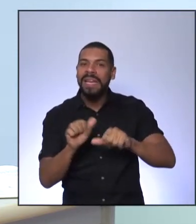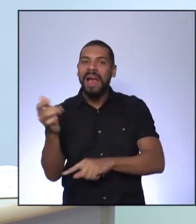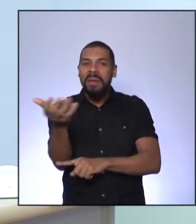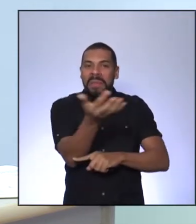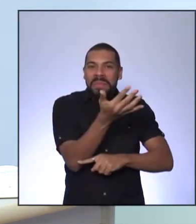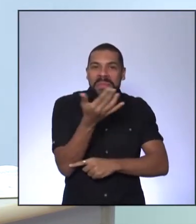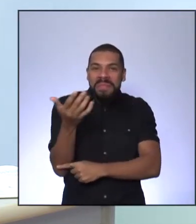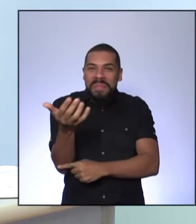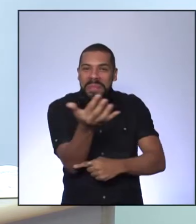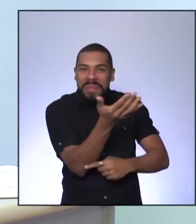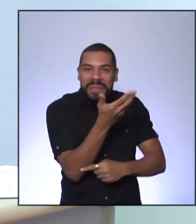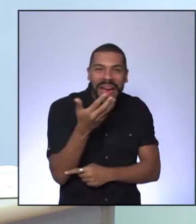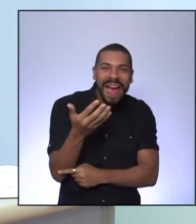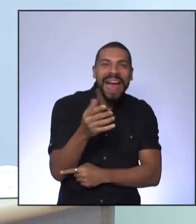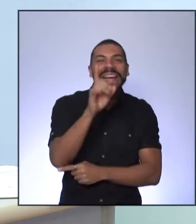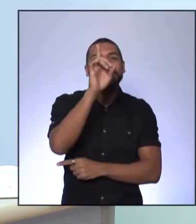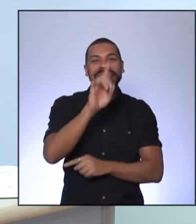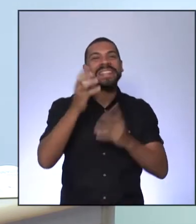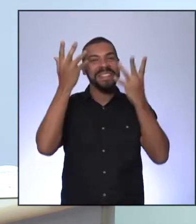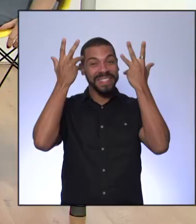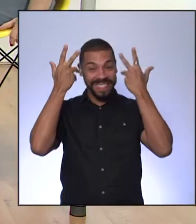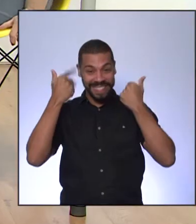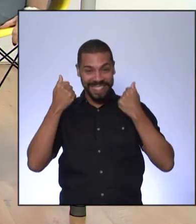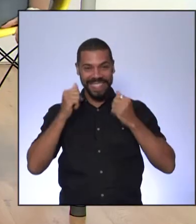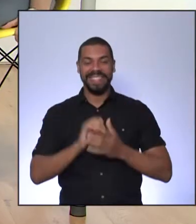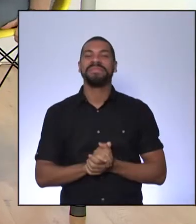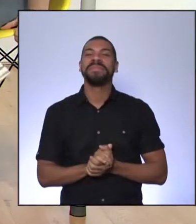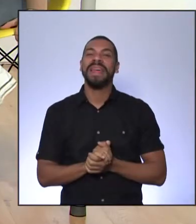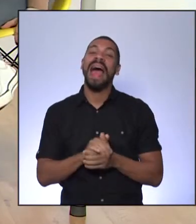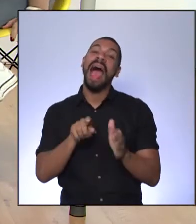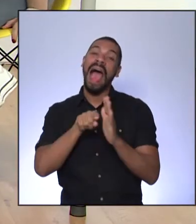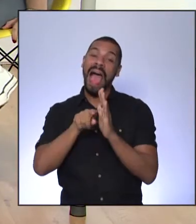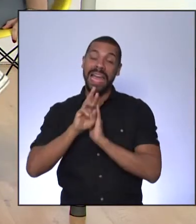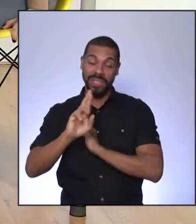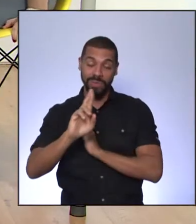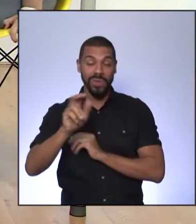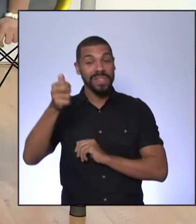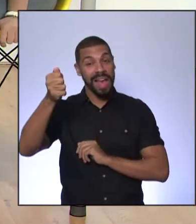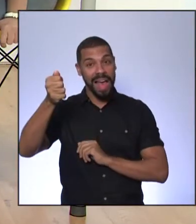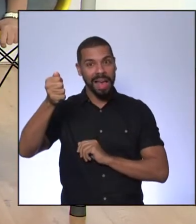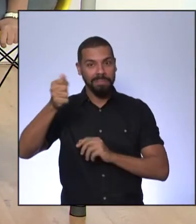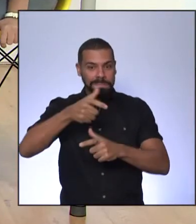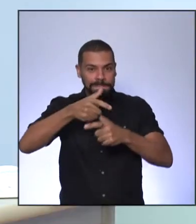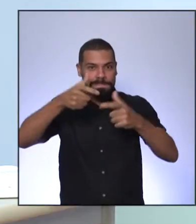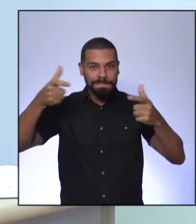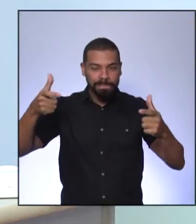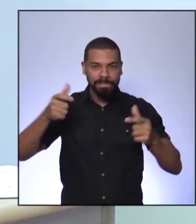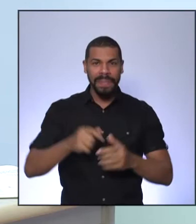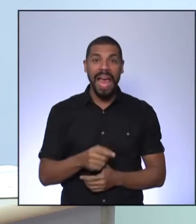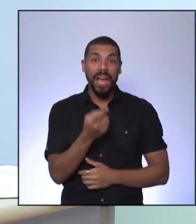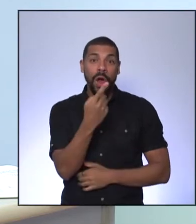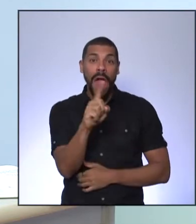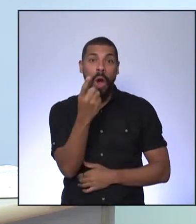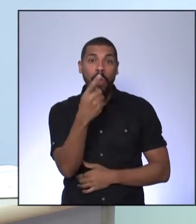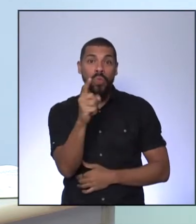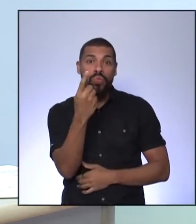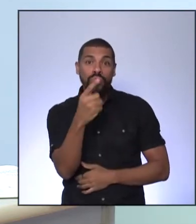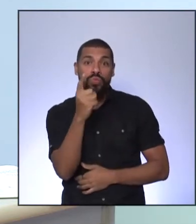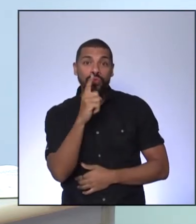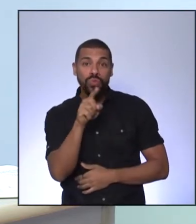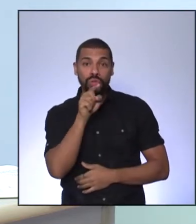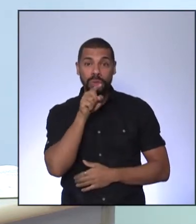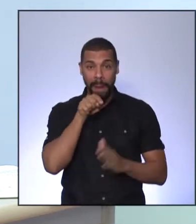e dos direitos dos animais. A A foi a mais mencionada. E agora, na última, nós já temos agora